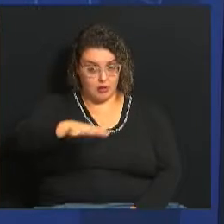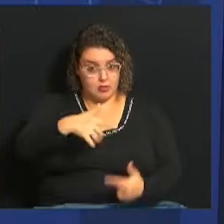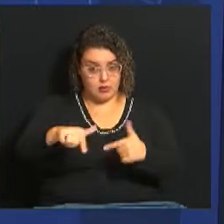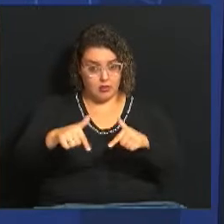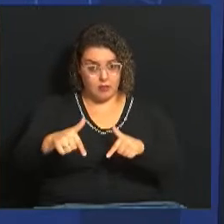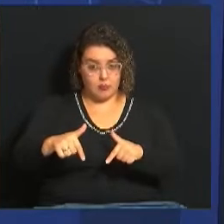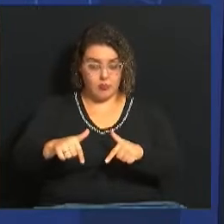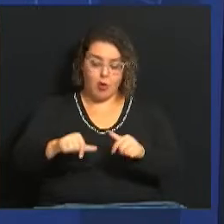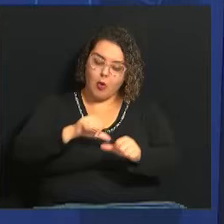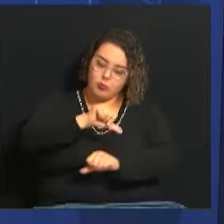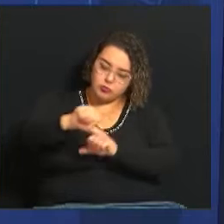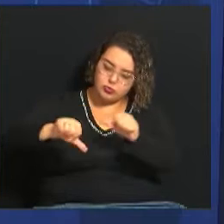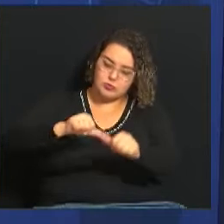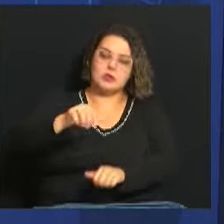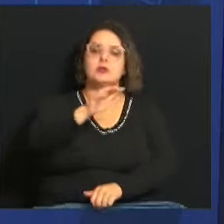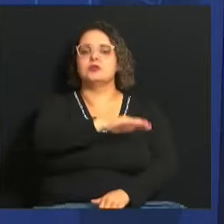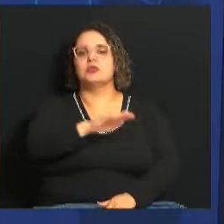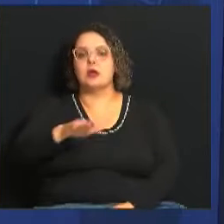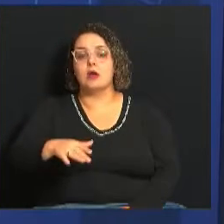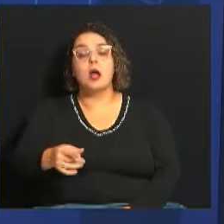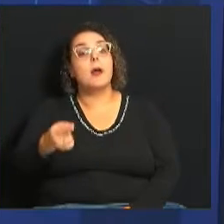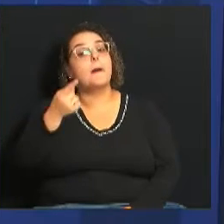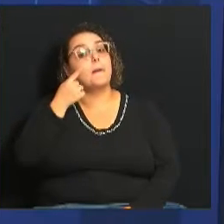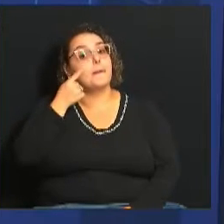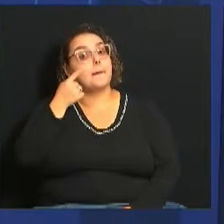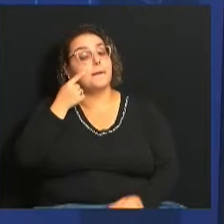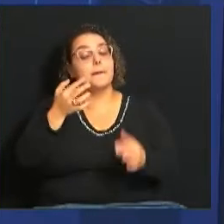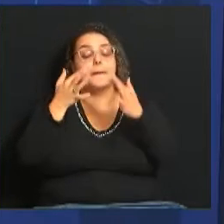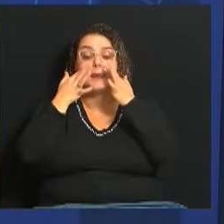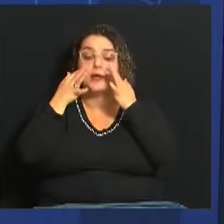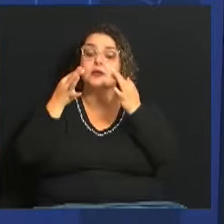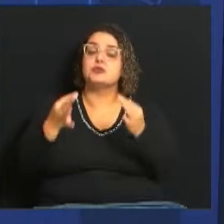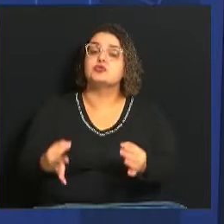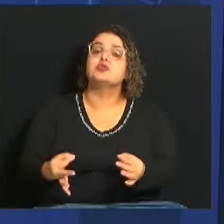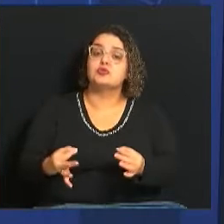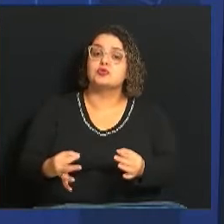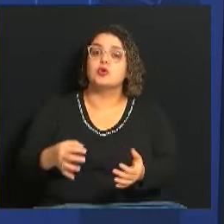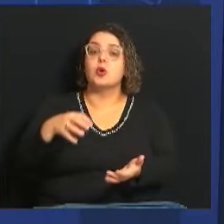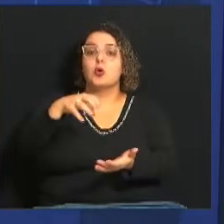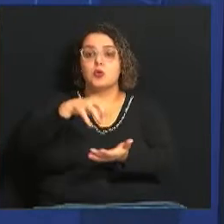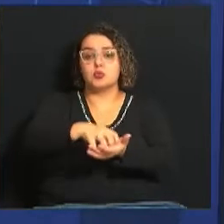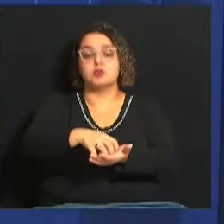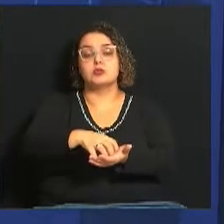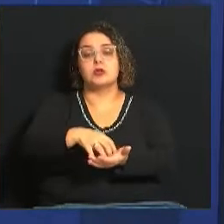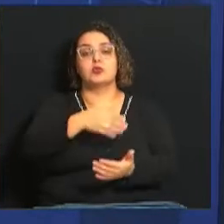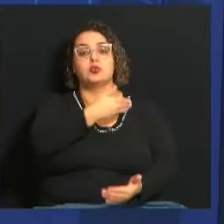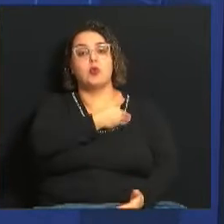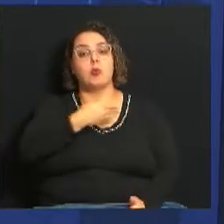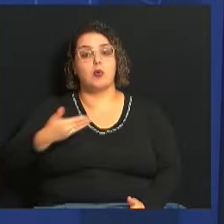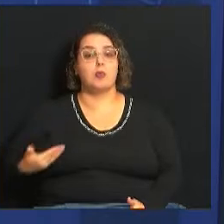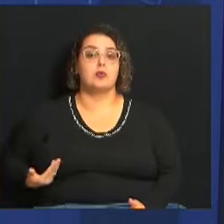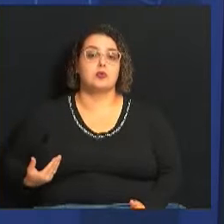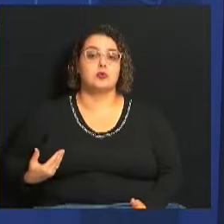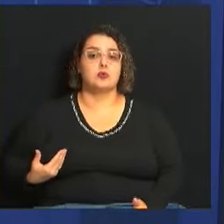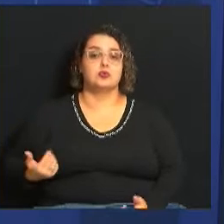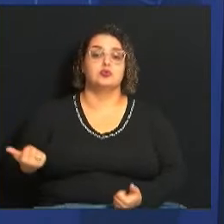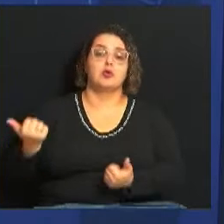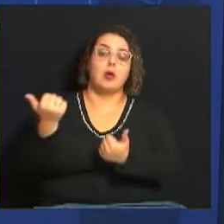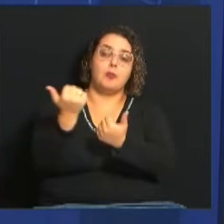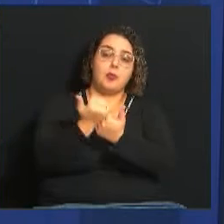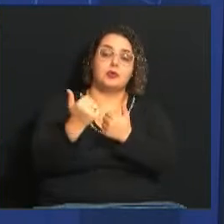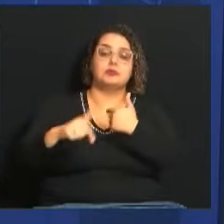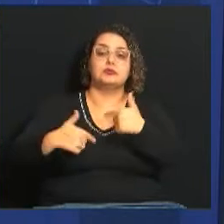ou quer mudar de área, preste atenção, viu? Porque o Centro Público de Apoio ao Trabalhador de Campinas está